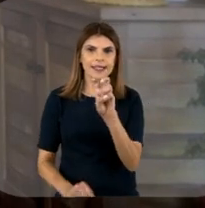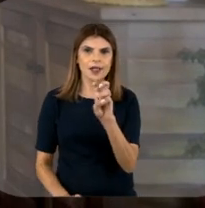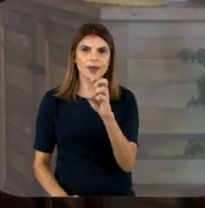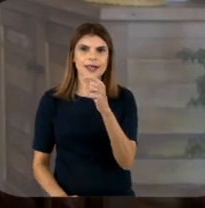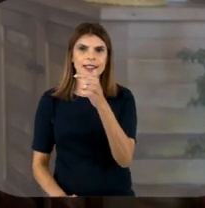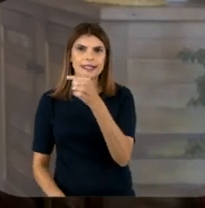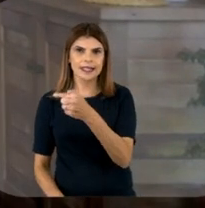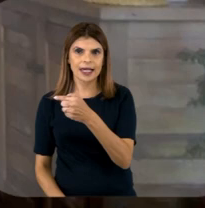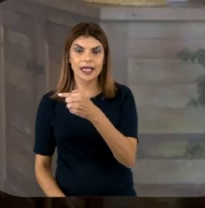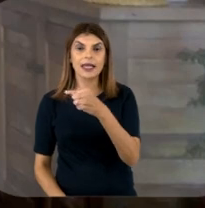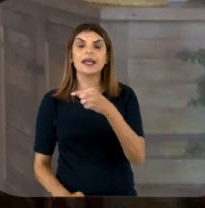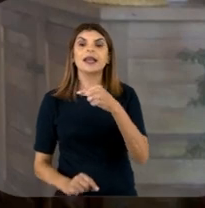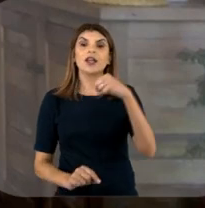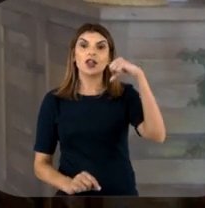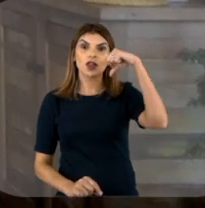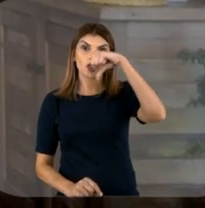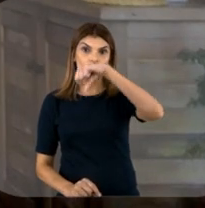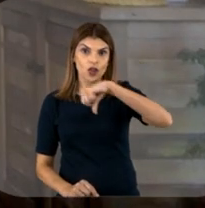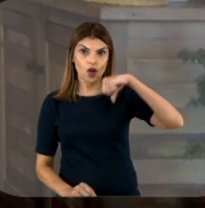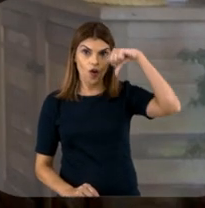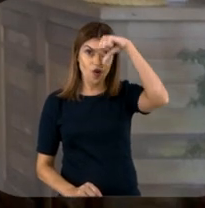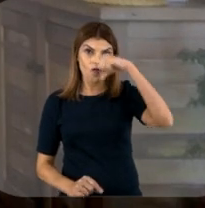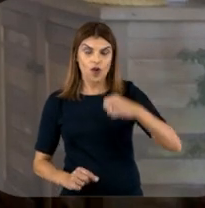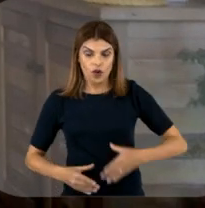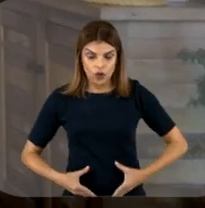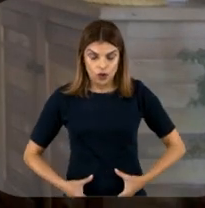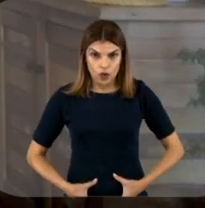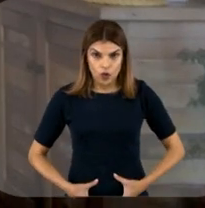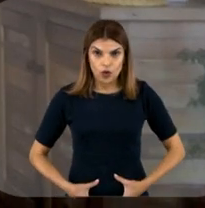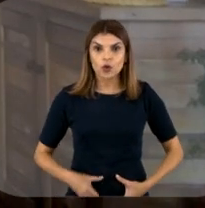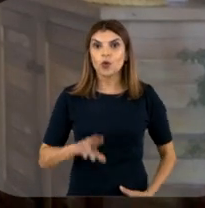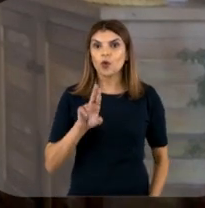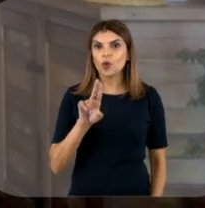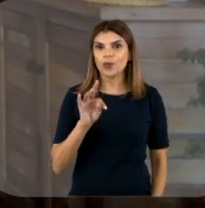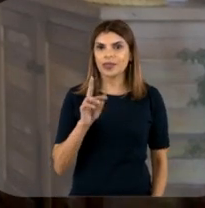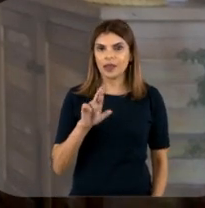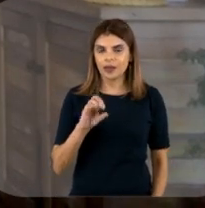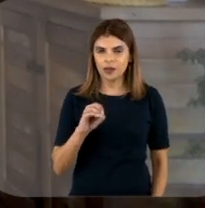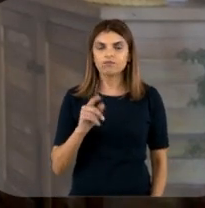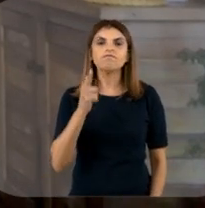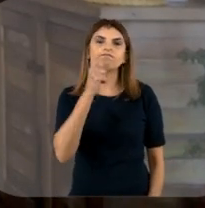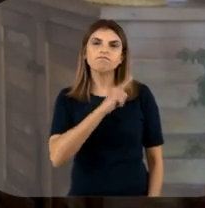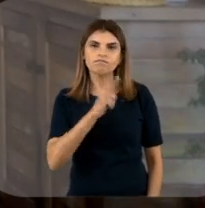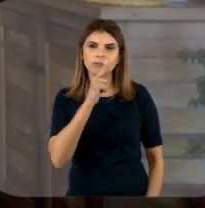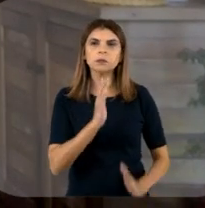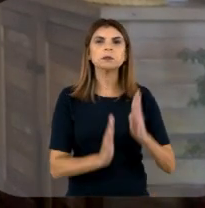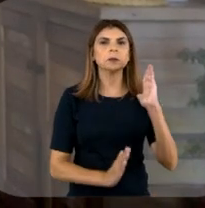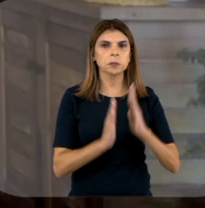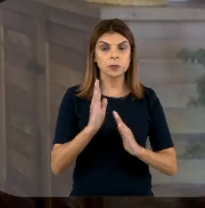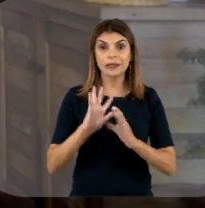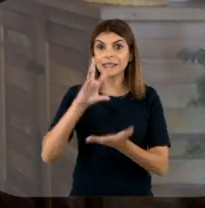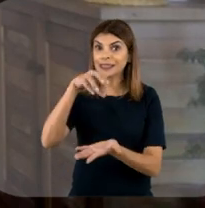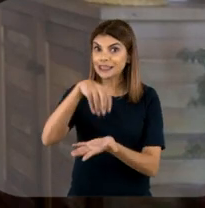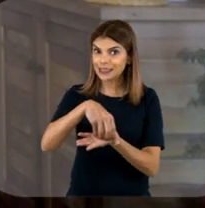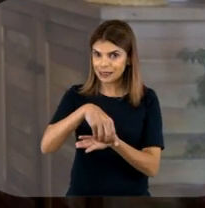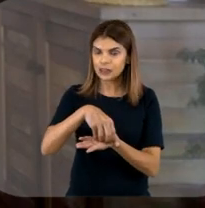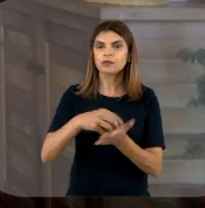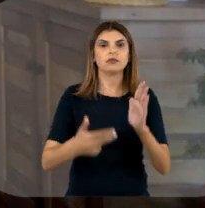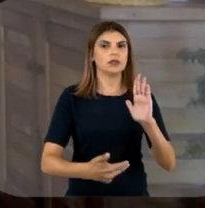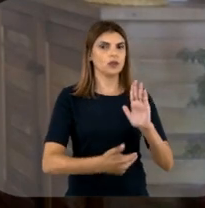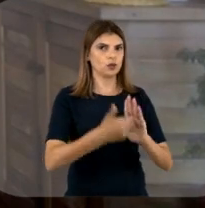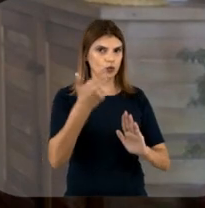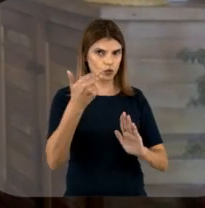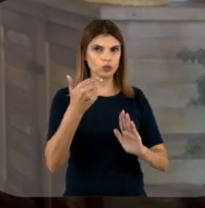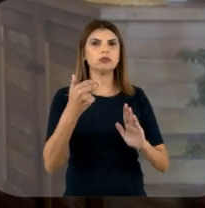5, às 7 e às 9 horas no colo uterino. Em geral, esse procedimento é realizado